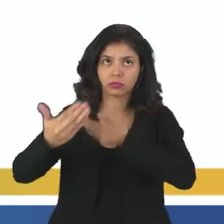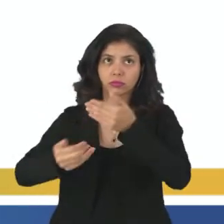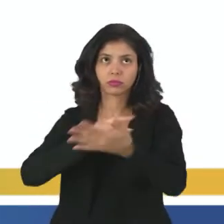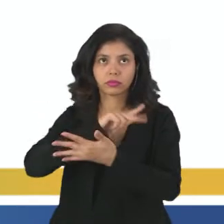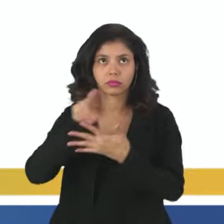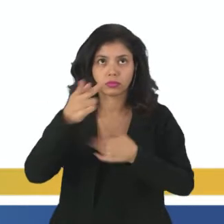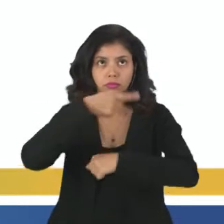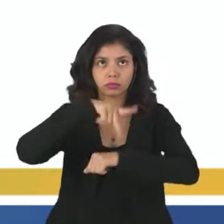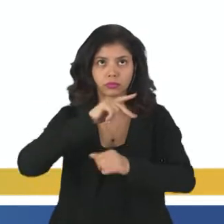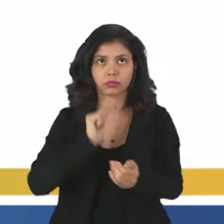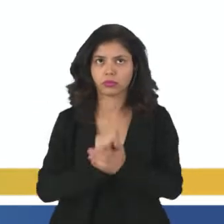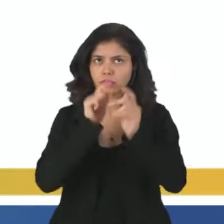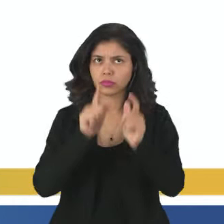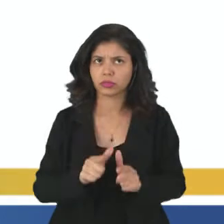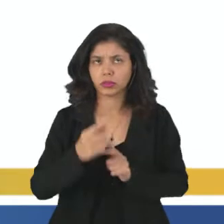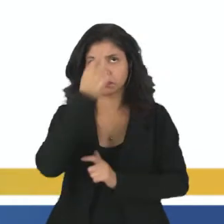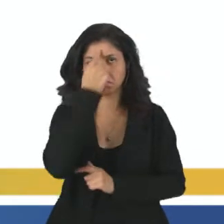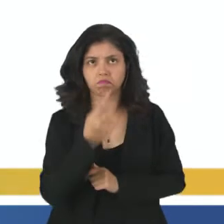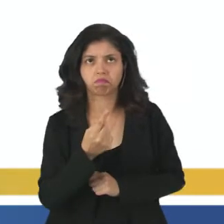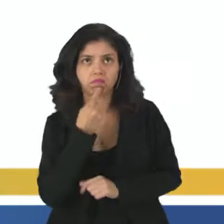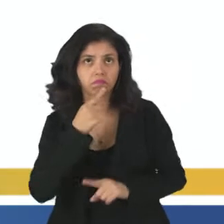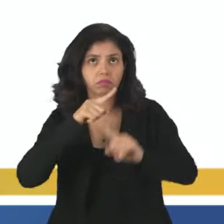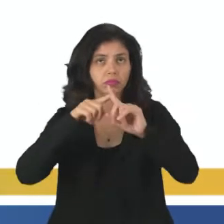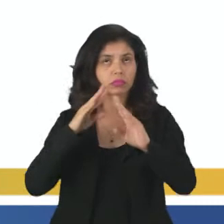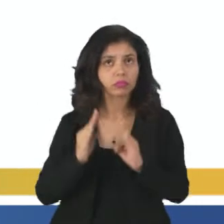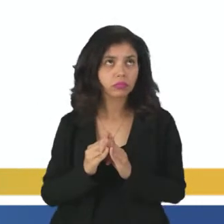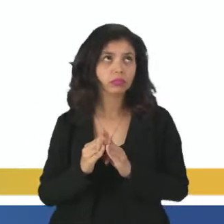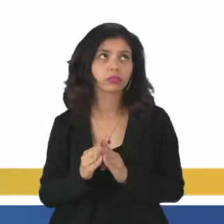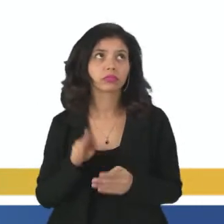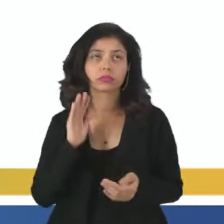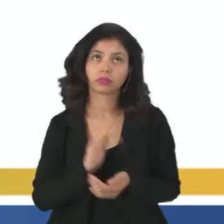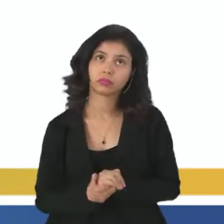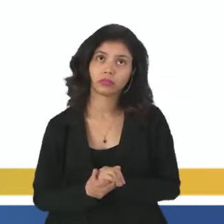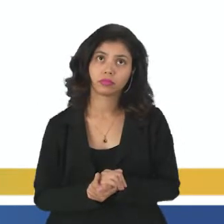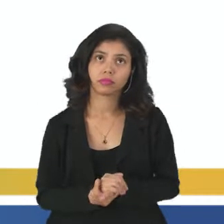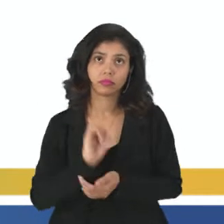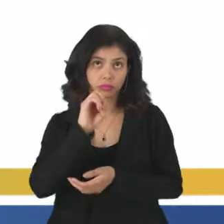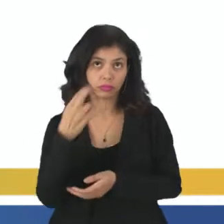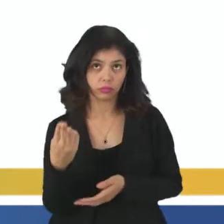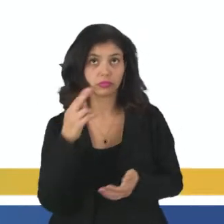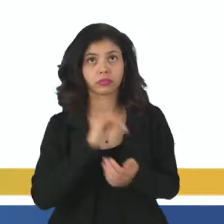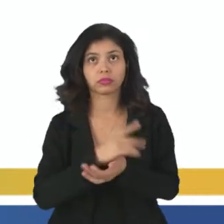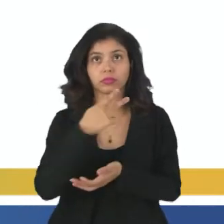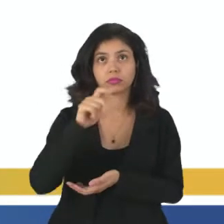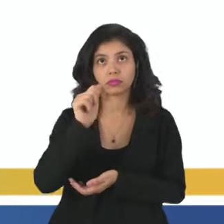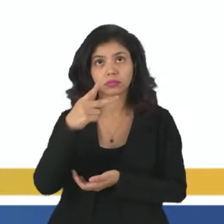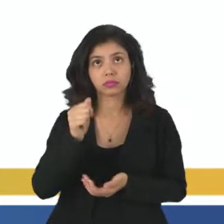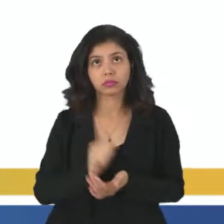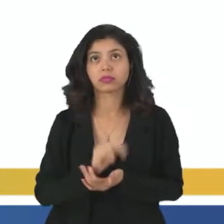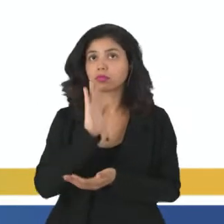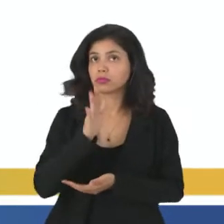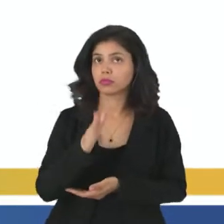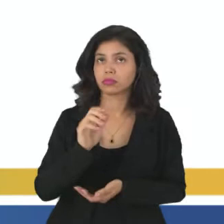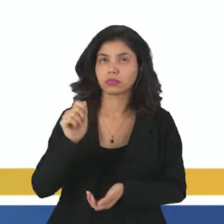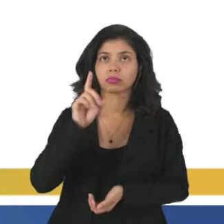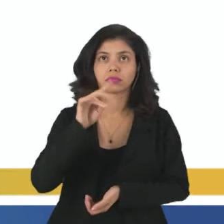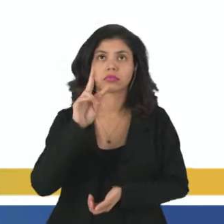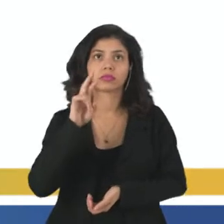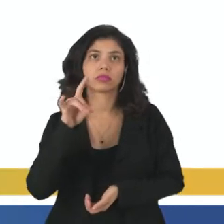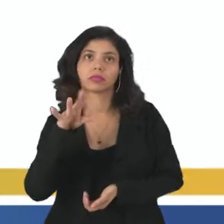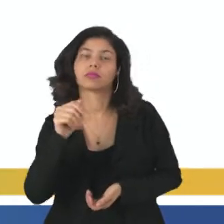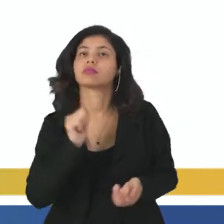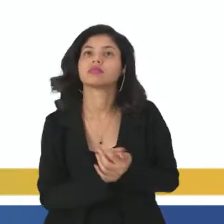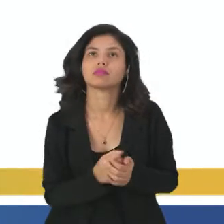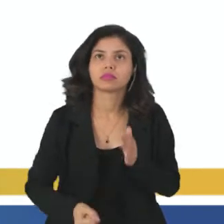vários países onde a figura da igreja, ou seja, do Papa, já estava em descrédito. Então, cada